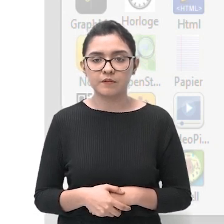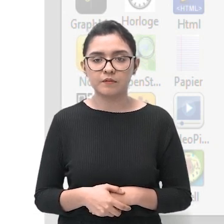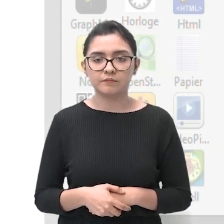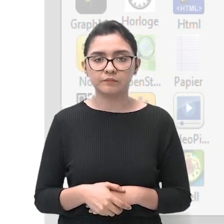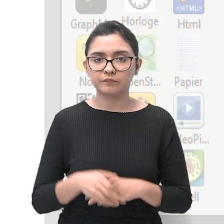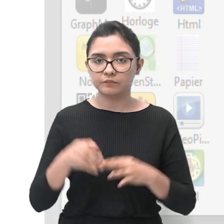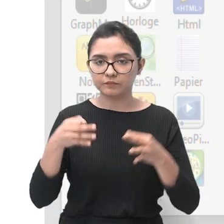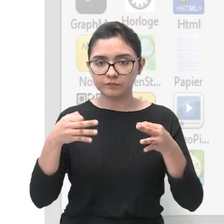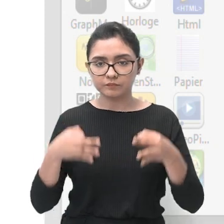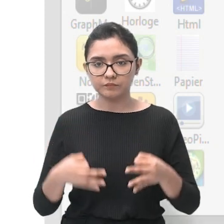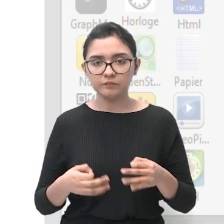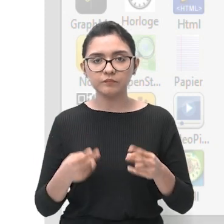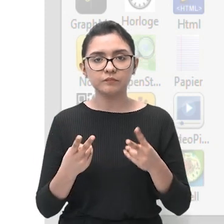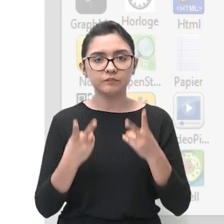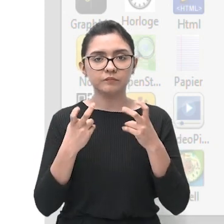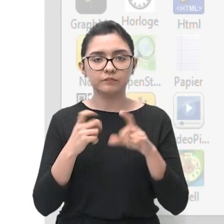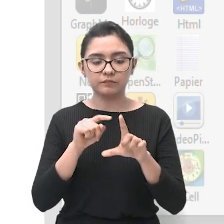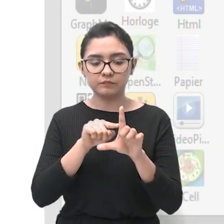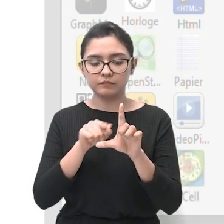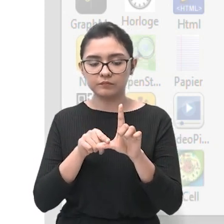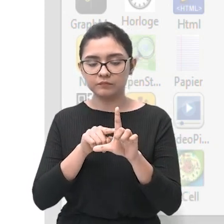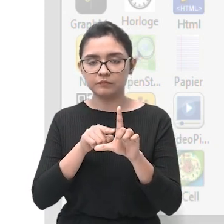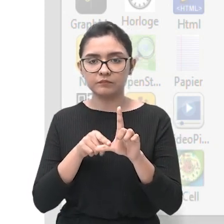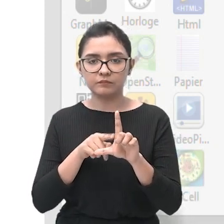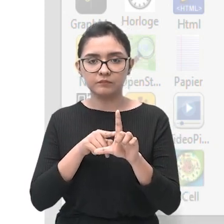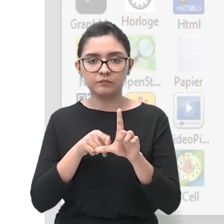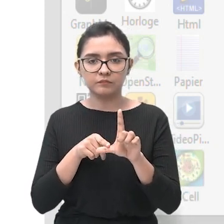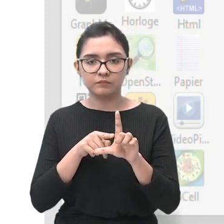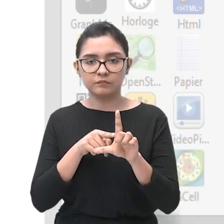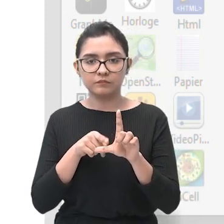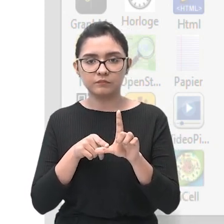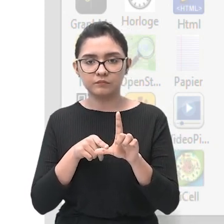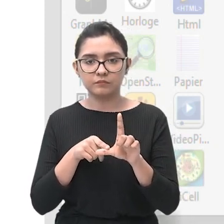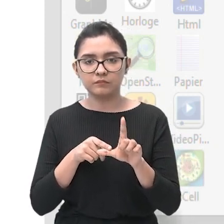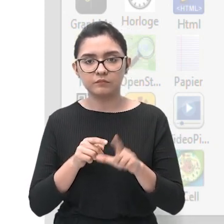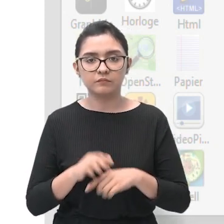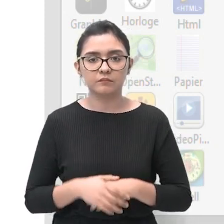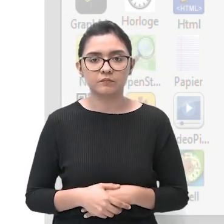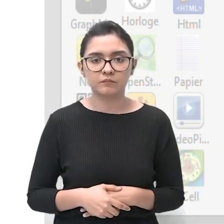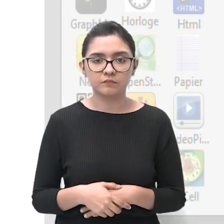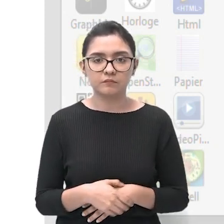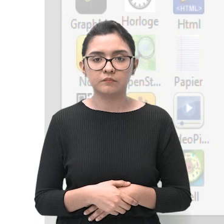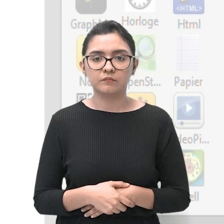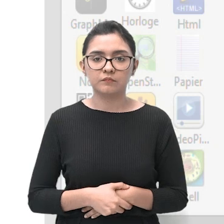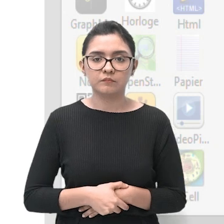Olha só, o ângulo formado aqui. Ajustar melhor aqui. Pronto.